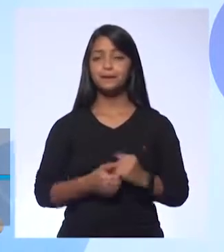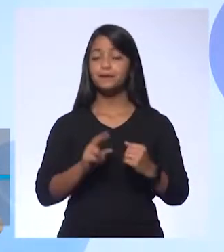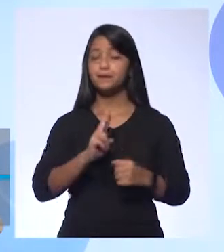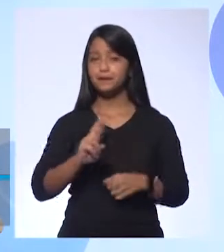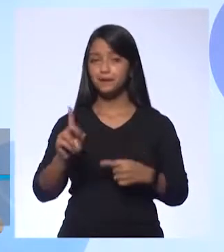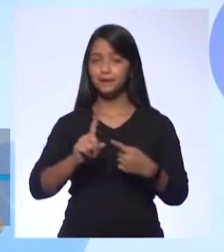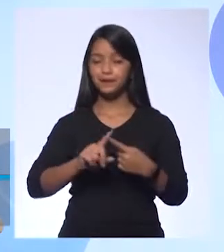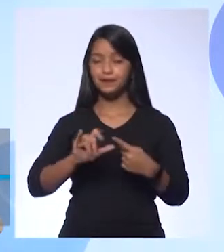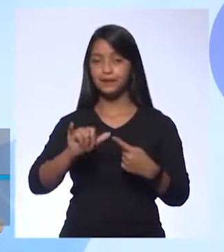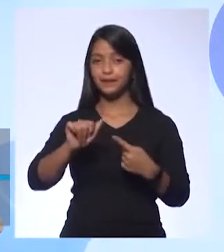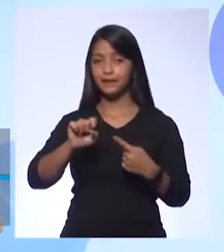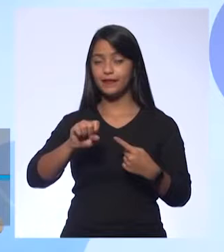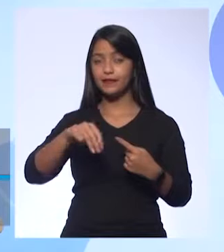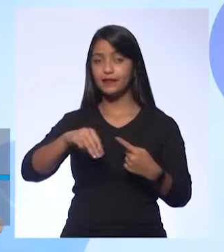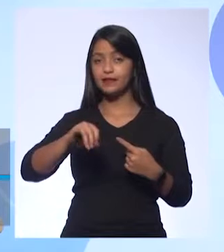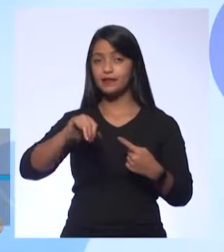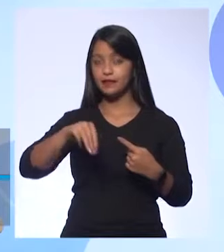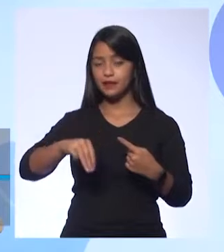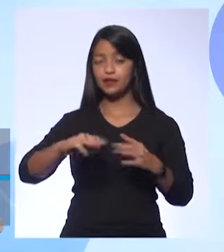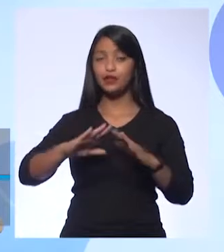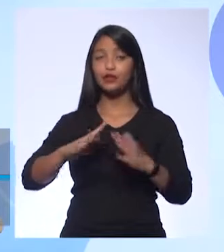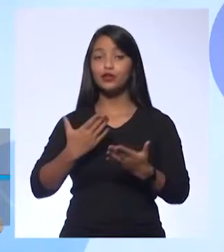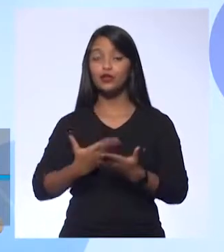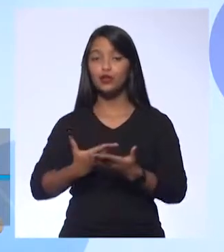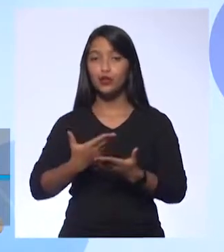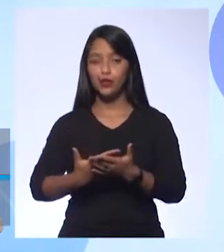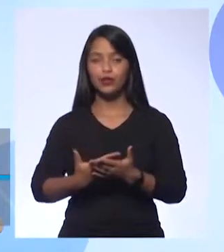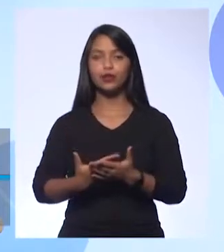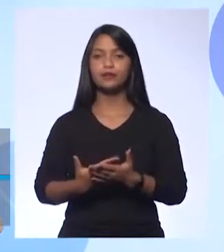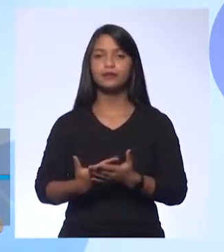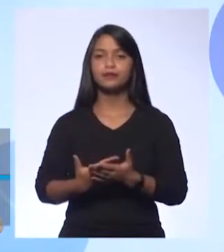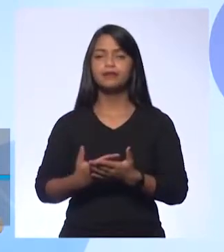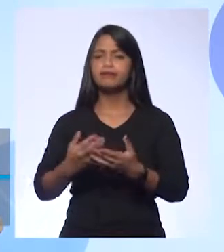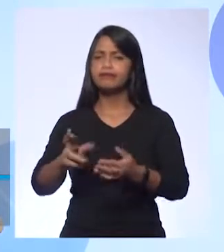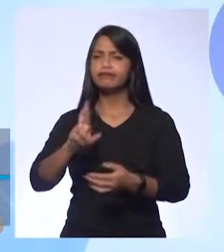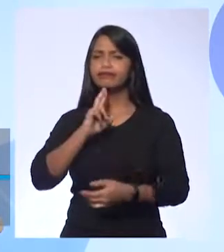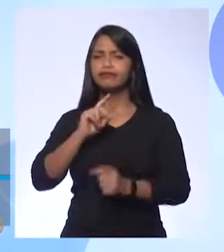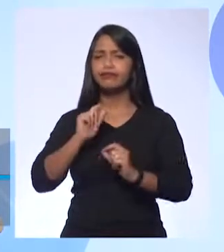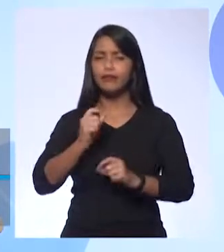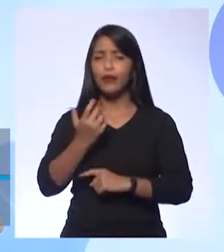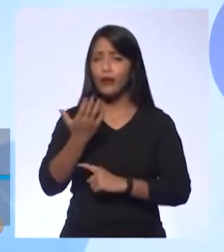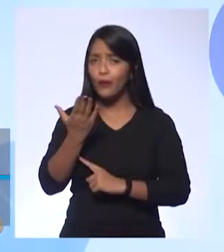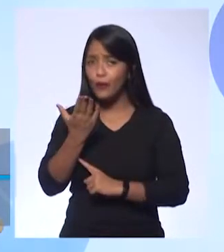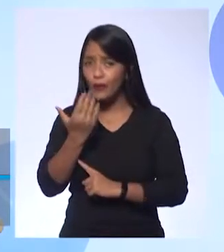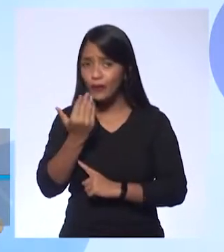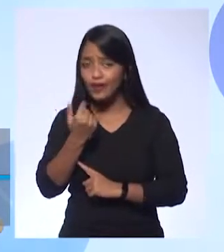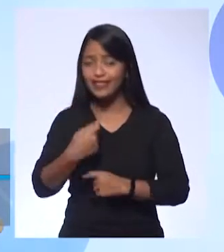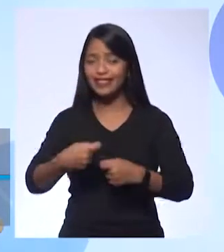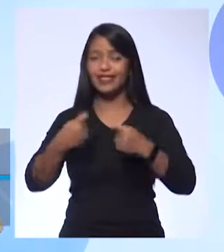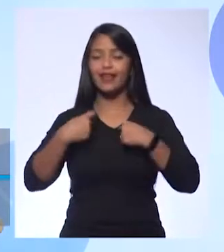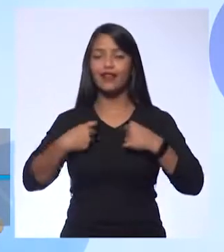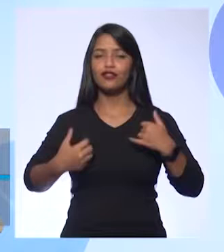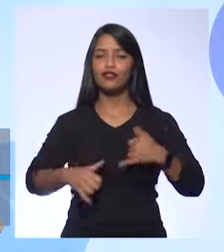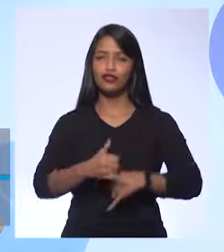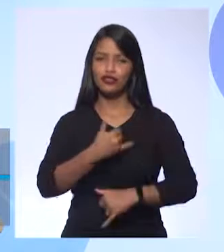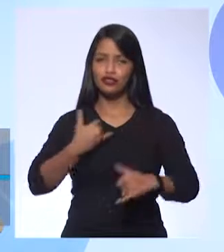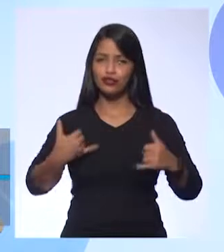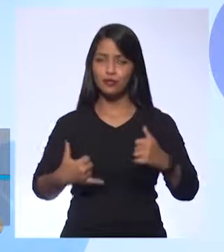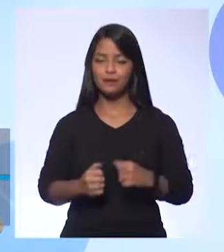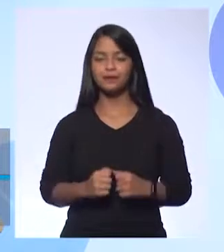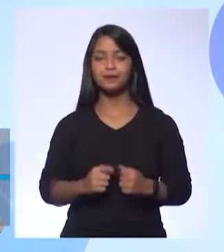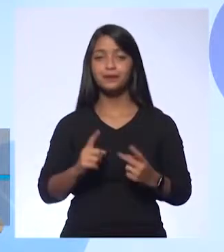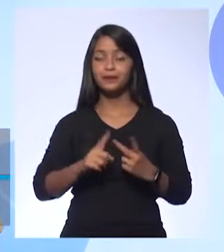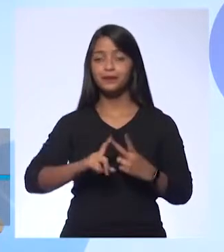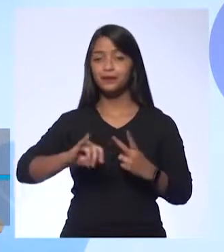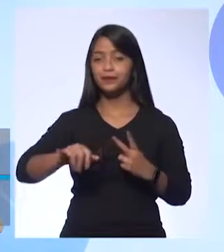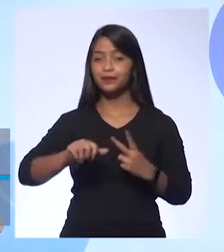Yasmin, da escola Professor Jair Bart. Alimento é a energia para o corpo. Oba! A professora Janaína